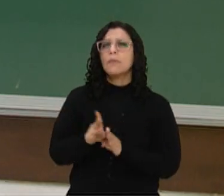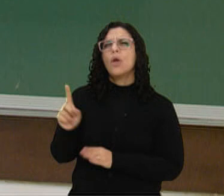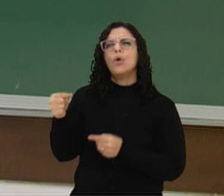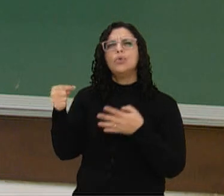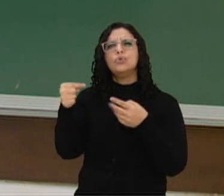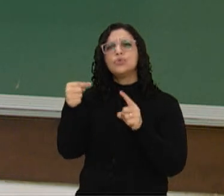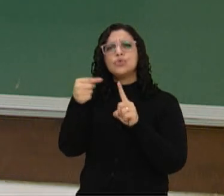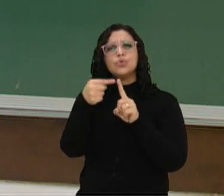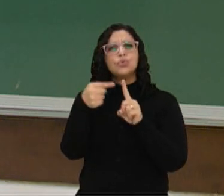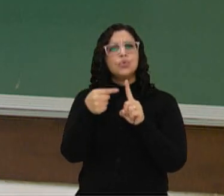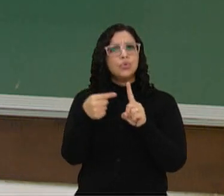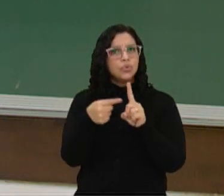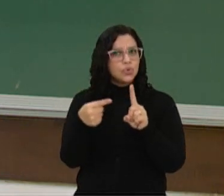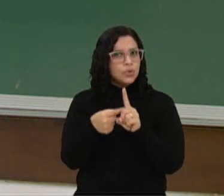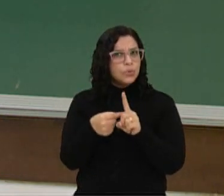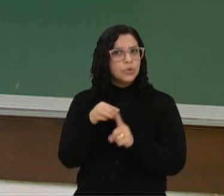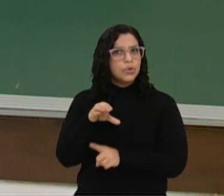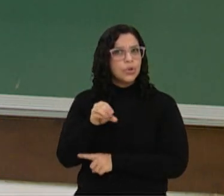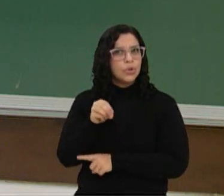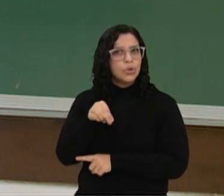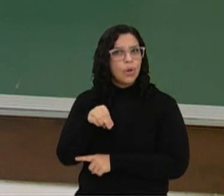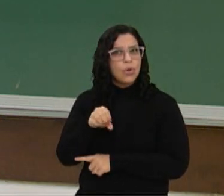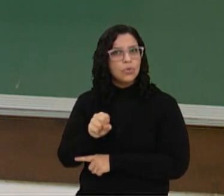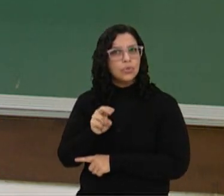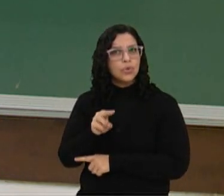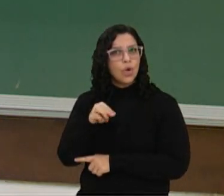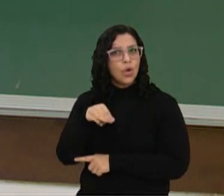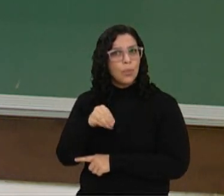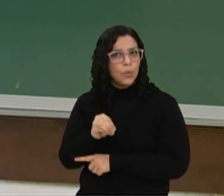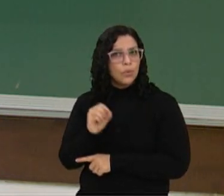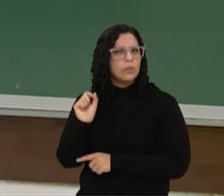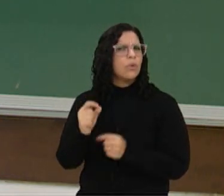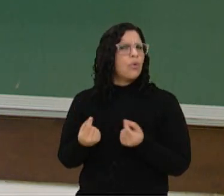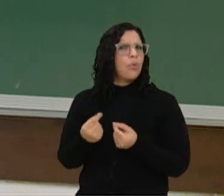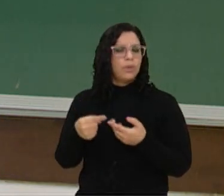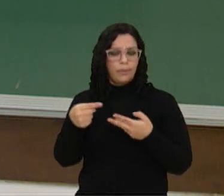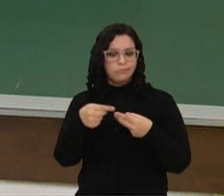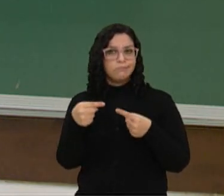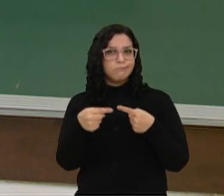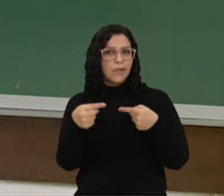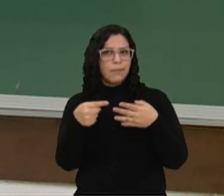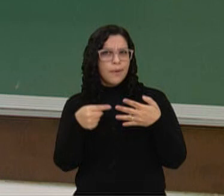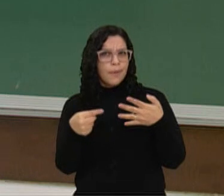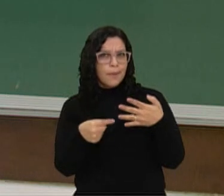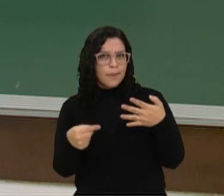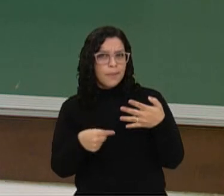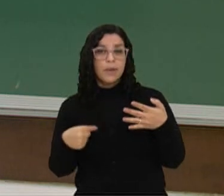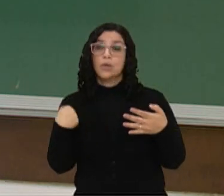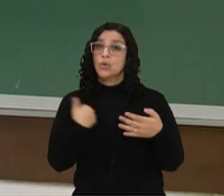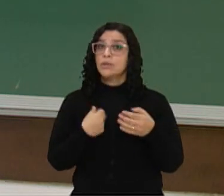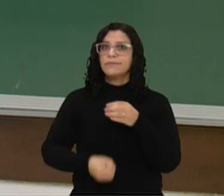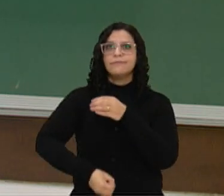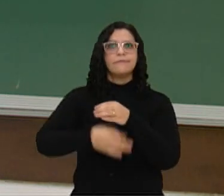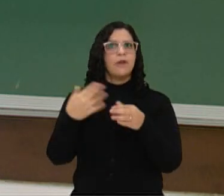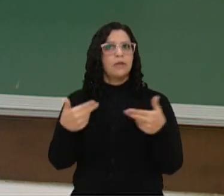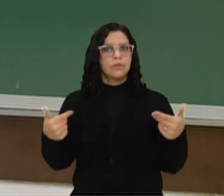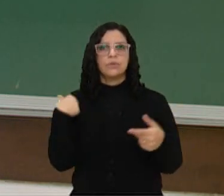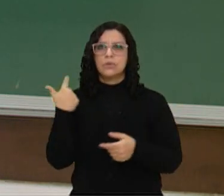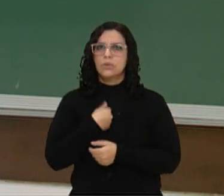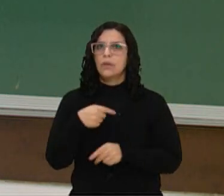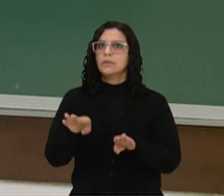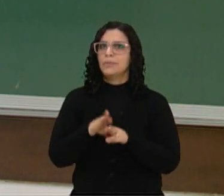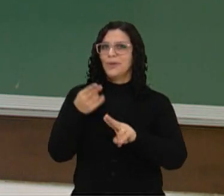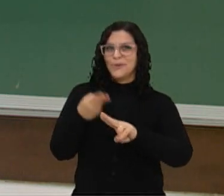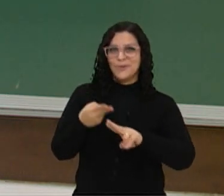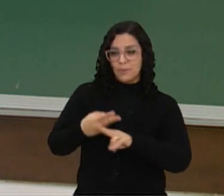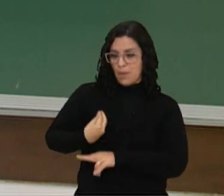quais são os tipos de consumo. Então, nós temos alguns tipos, classificamos, né? Consumimos muitas coisas ao longo